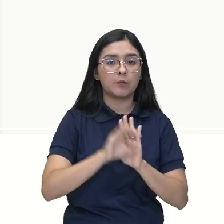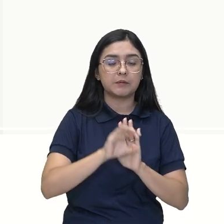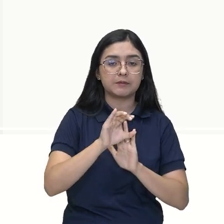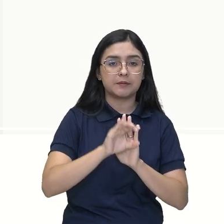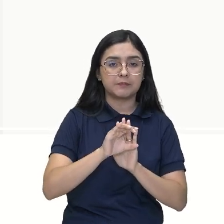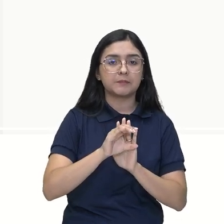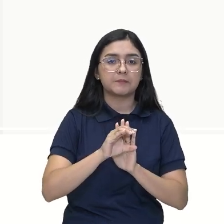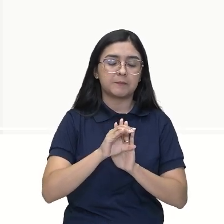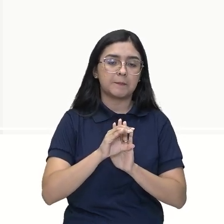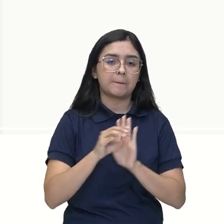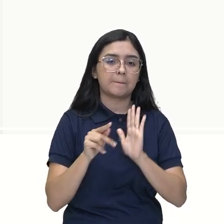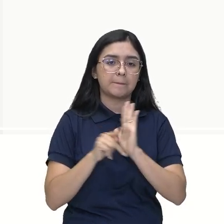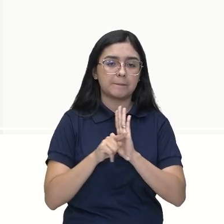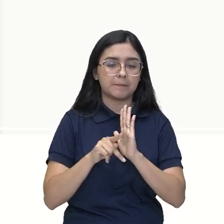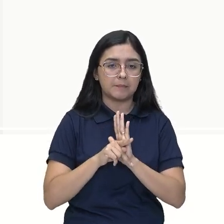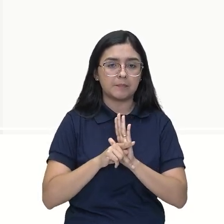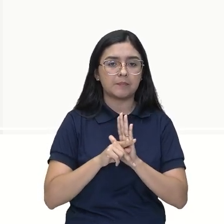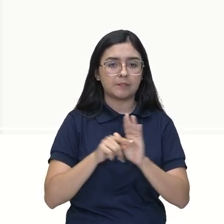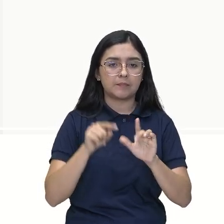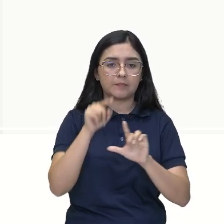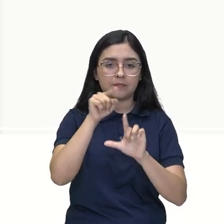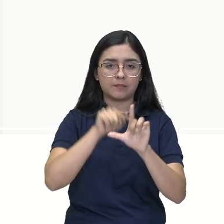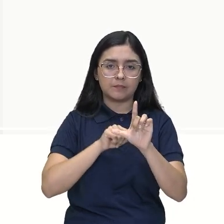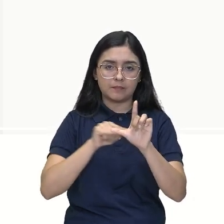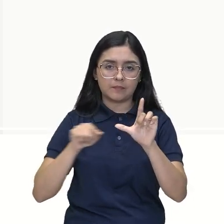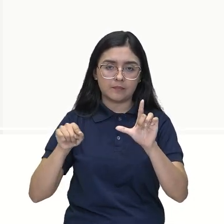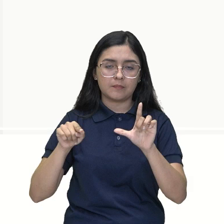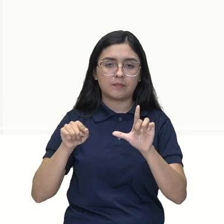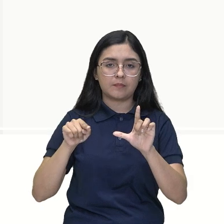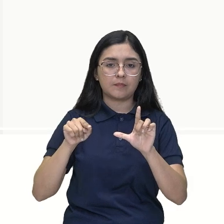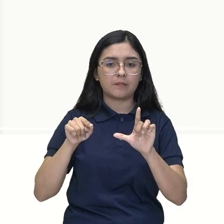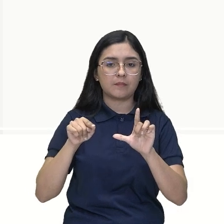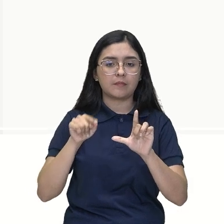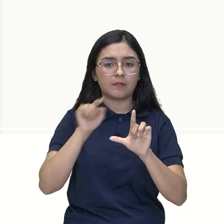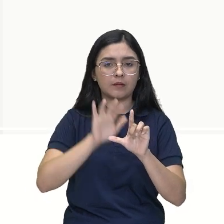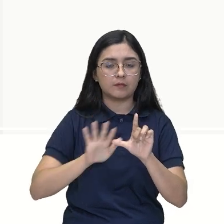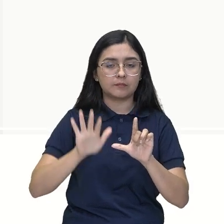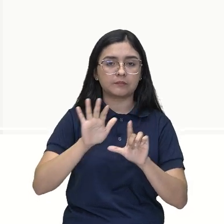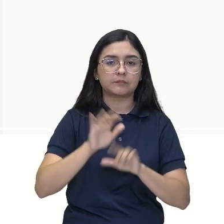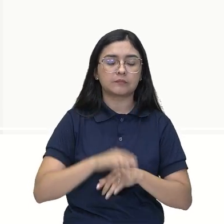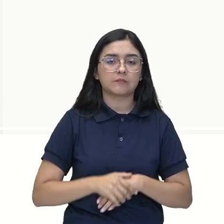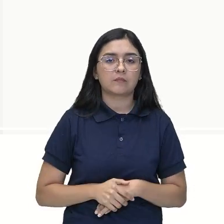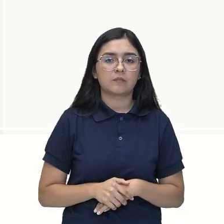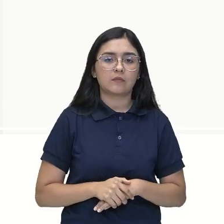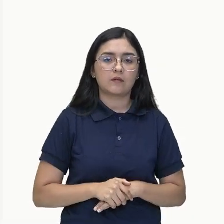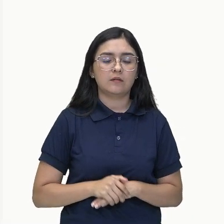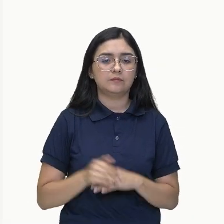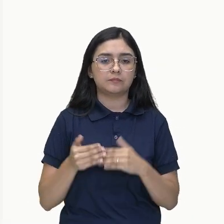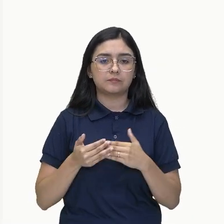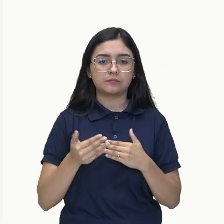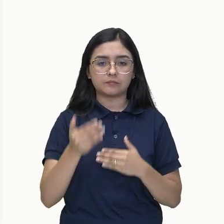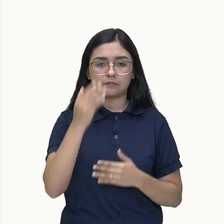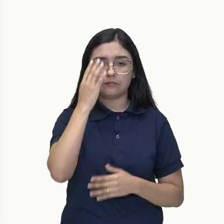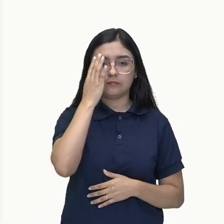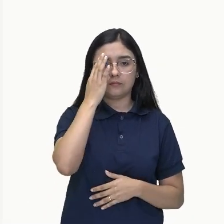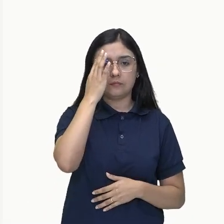sobre plano cartesiano, ok? Bom, vamos seguindo.